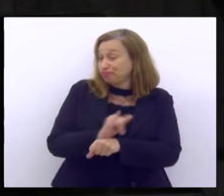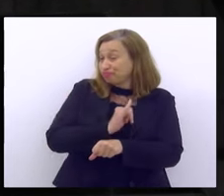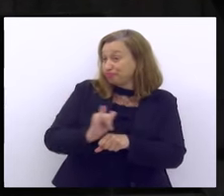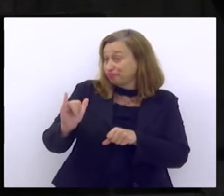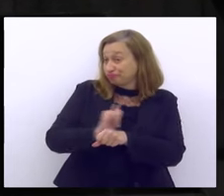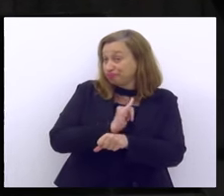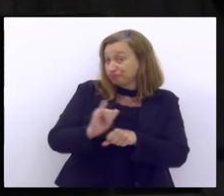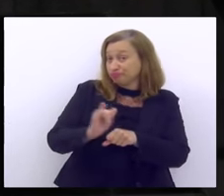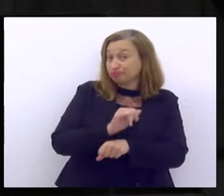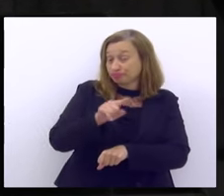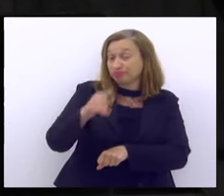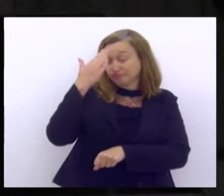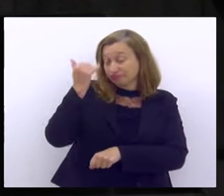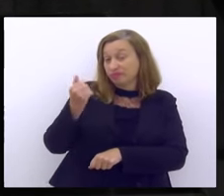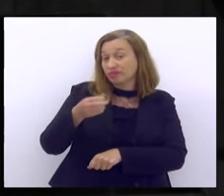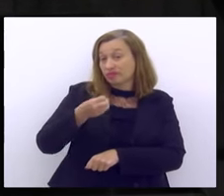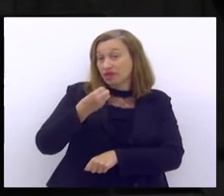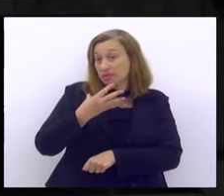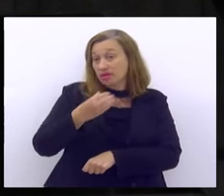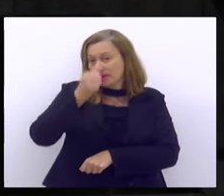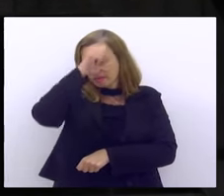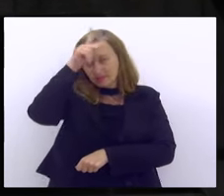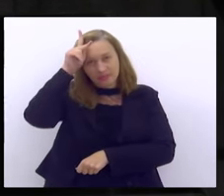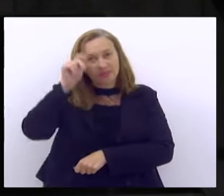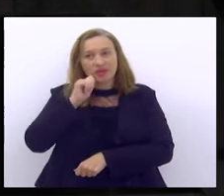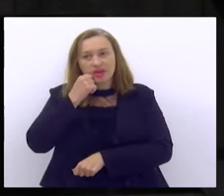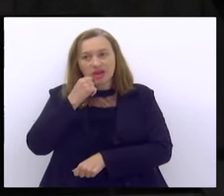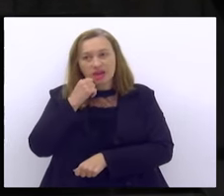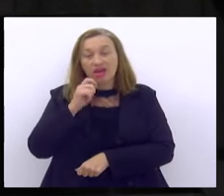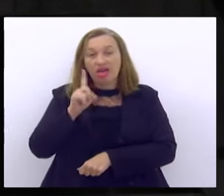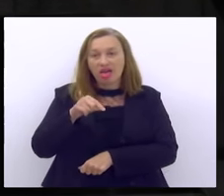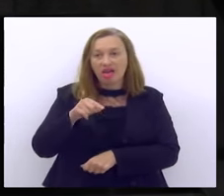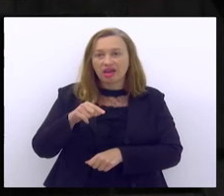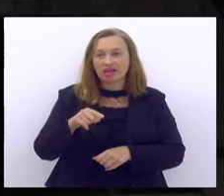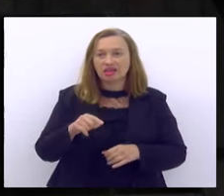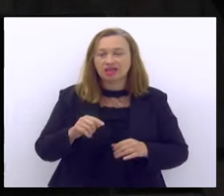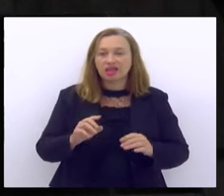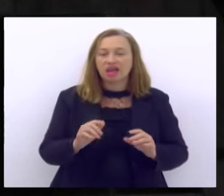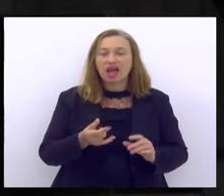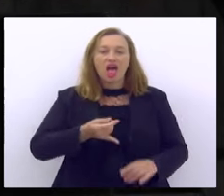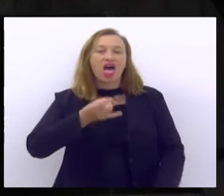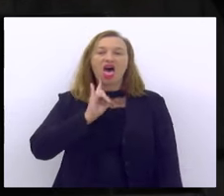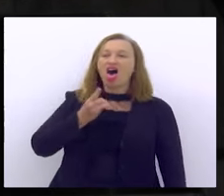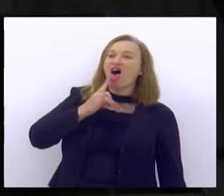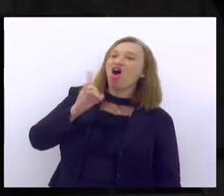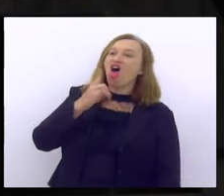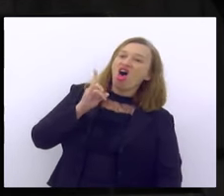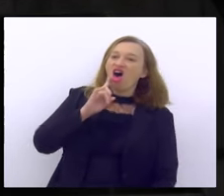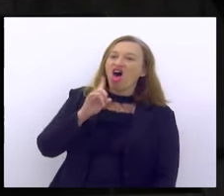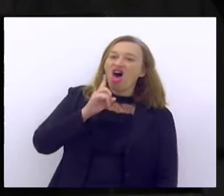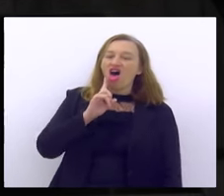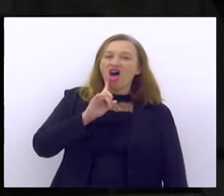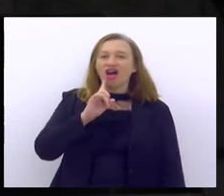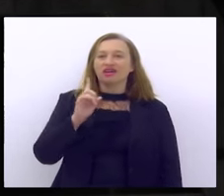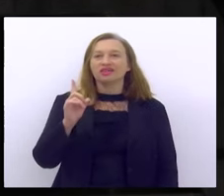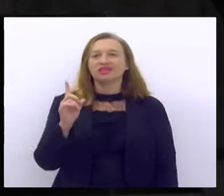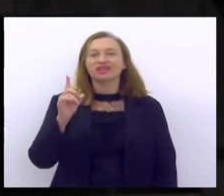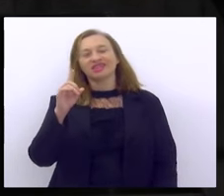que você sabe fazer muito bem, Eduardo Paes, é andar na noite, beber cachaça, isso você entende